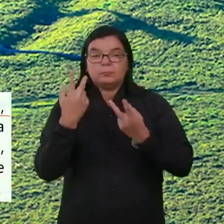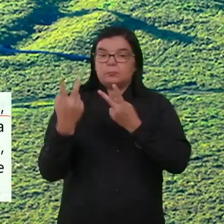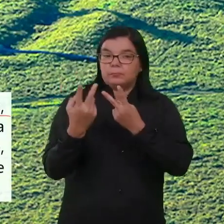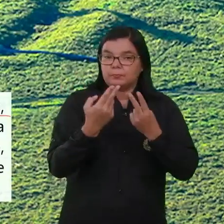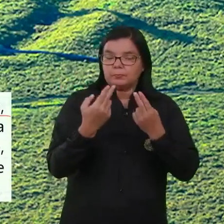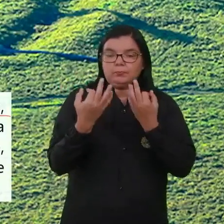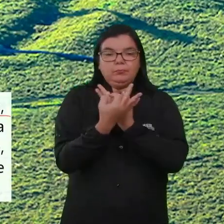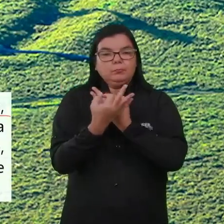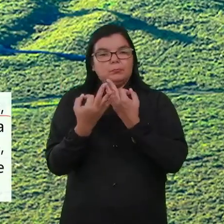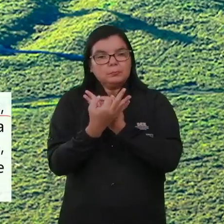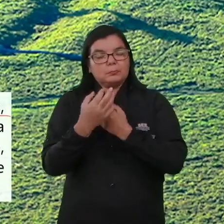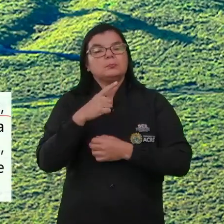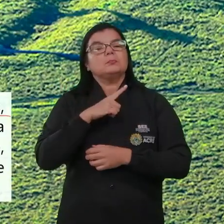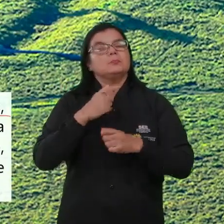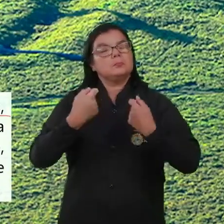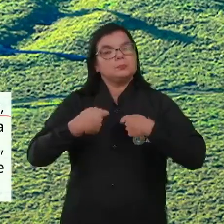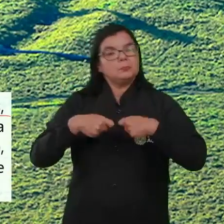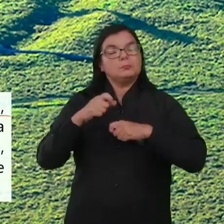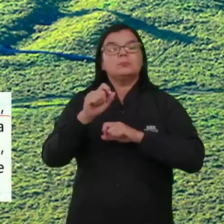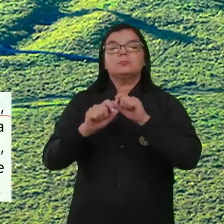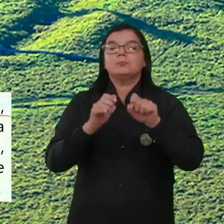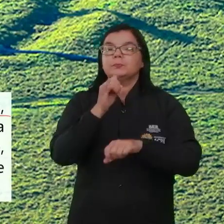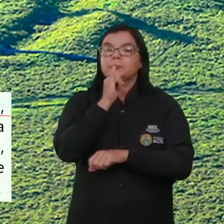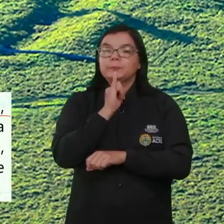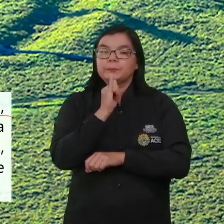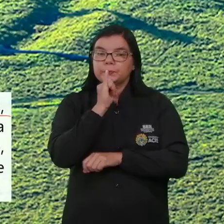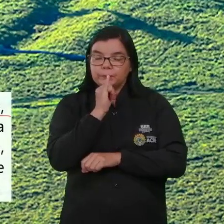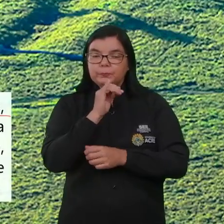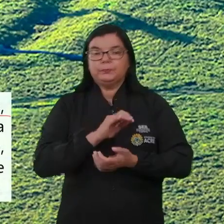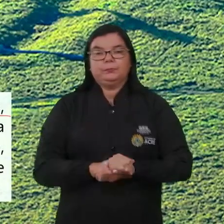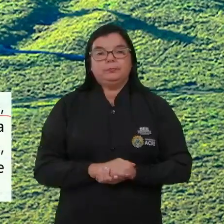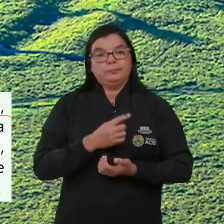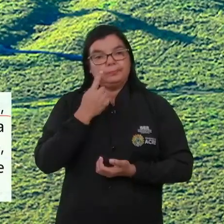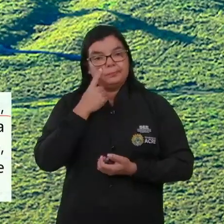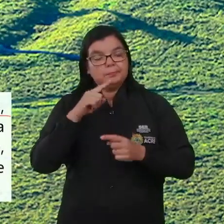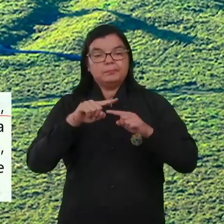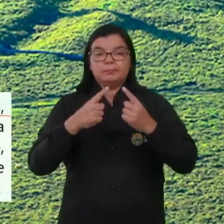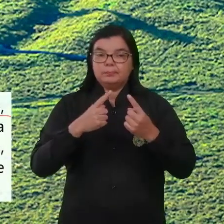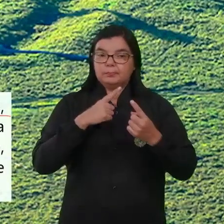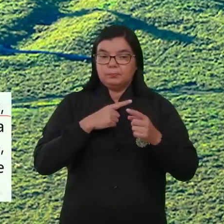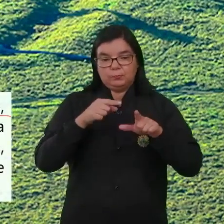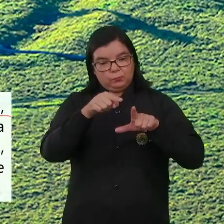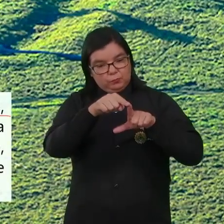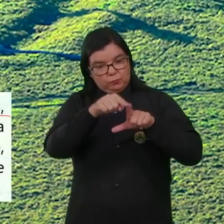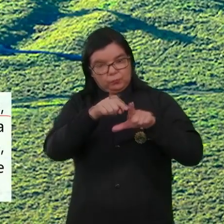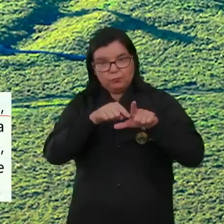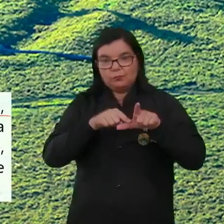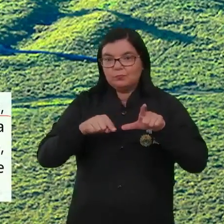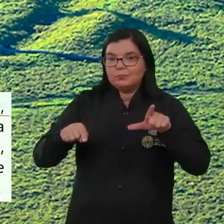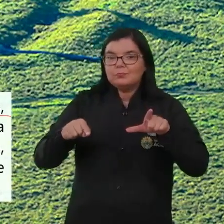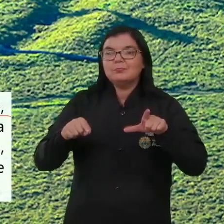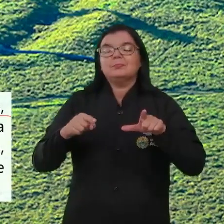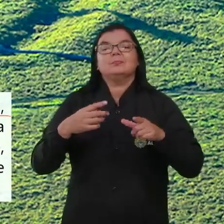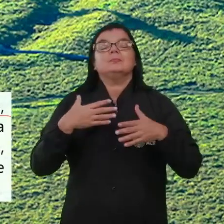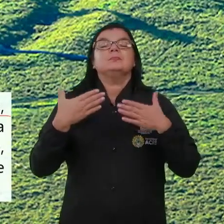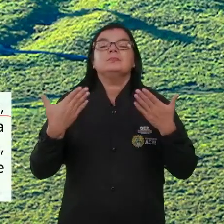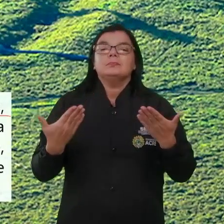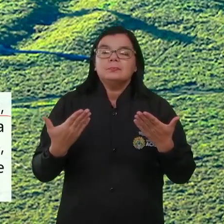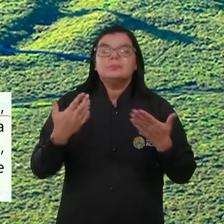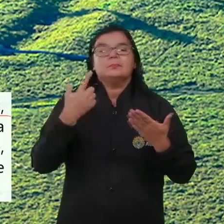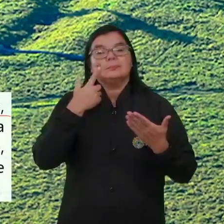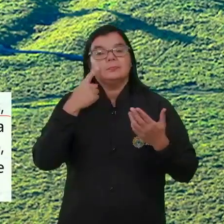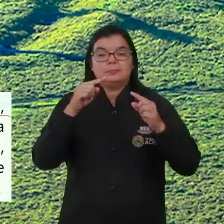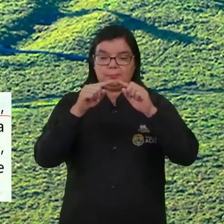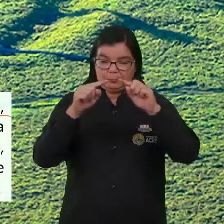formato perfeito, nós precisaríamos, por exemplo, de um molde, precisaríamos de uma régua, vamos supor. E aqui essa